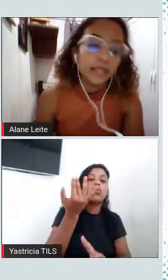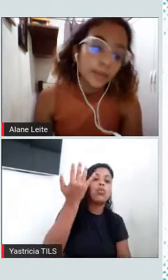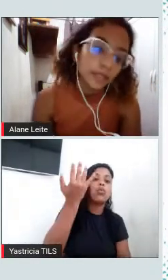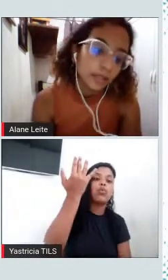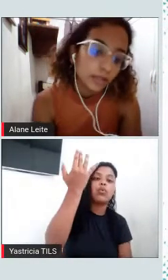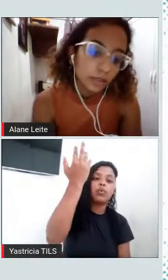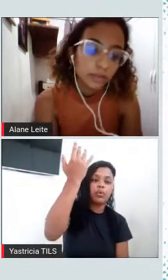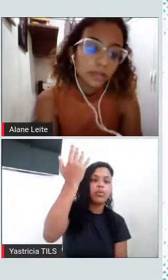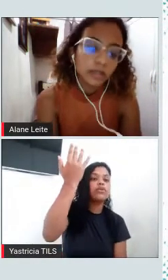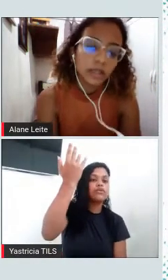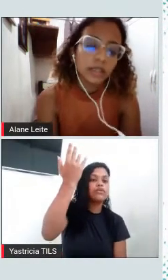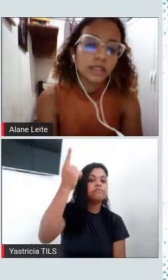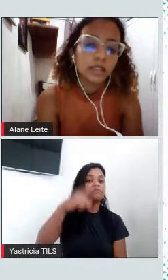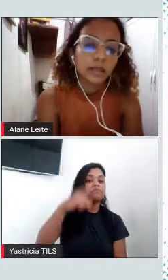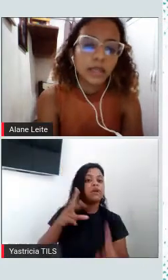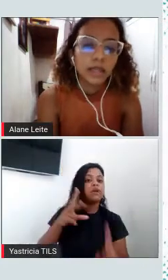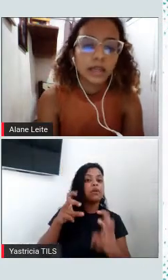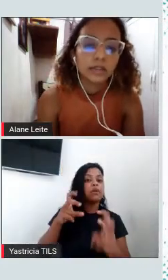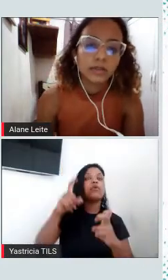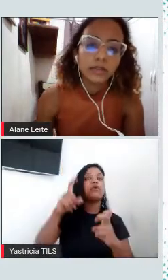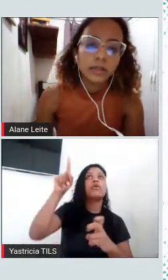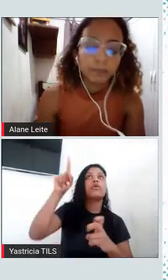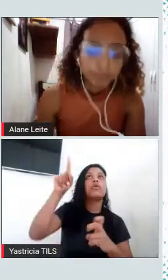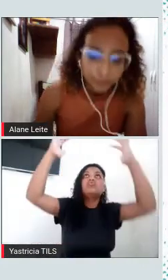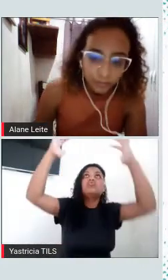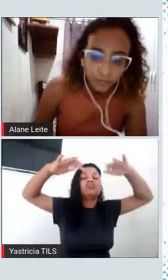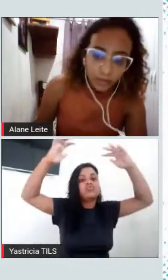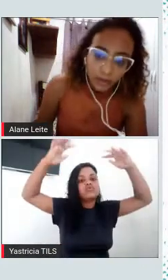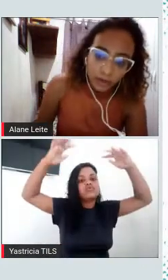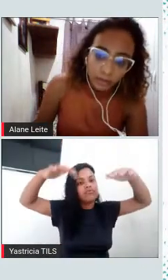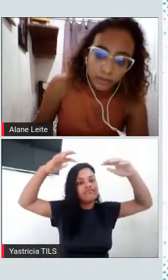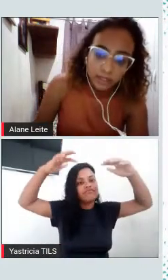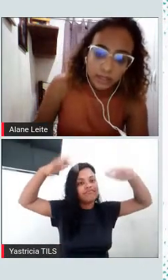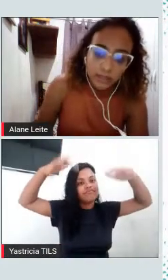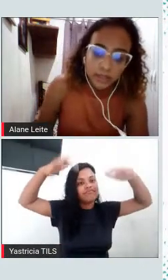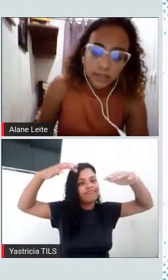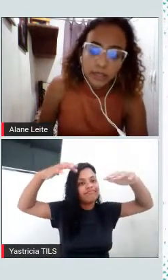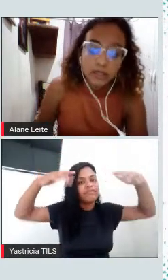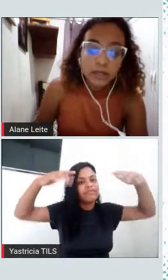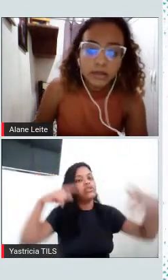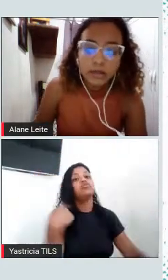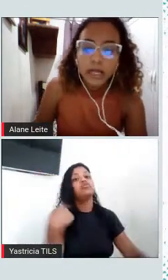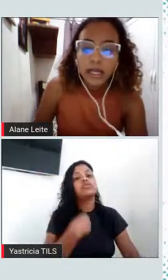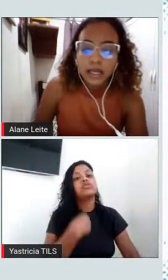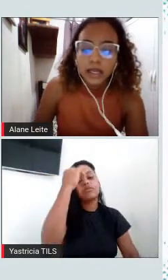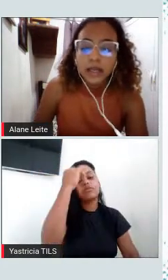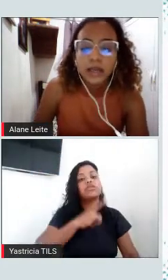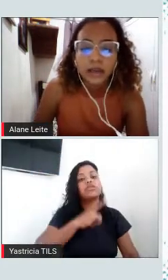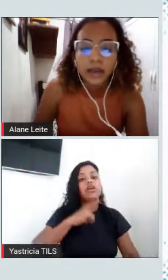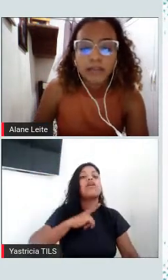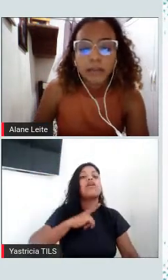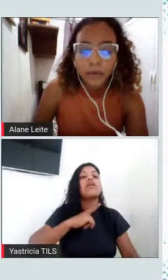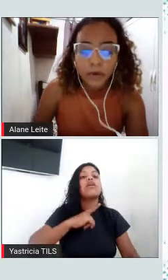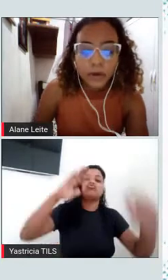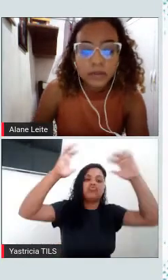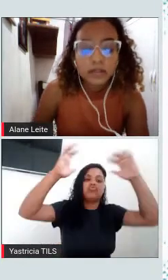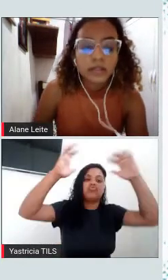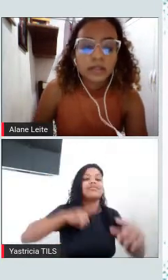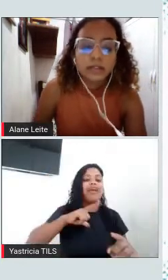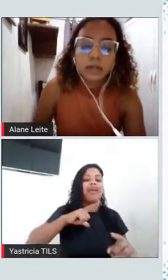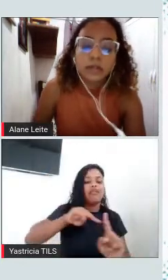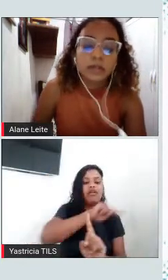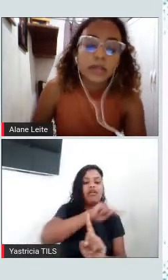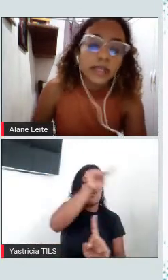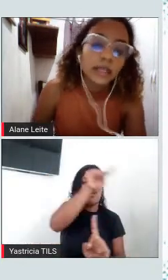e a precipitação da chuva, que a gente sabe que a chuva é um processo de precipitação, que é vapor